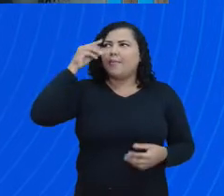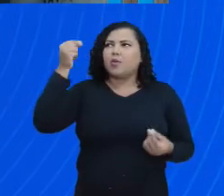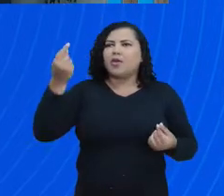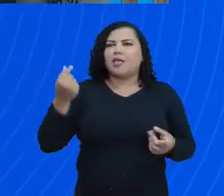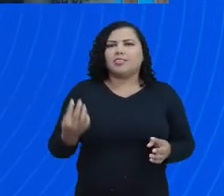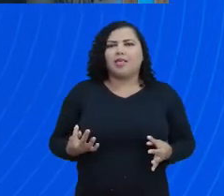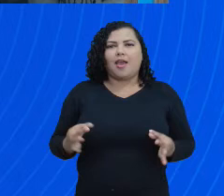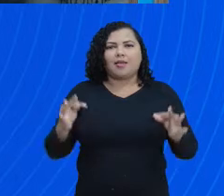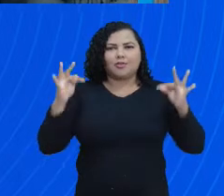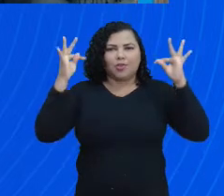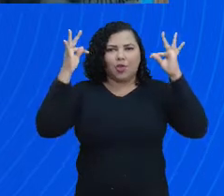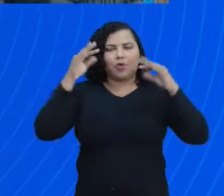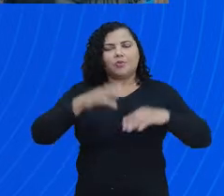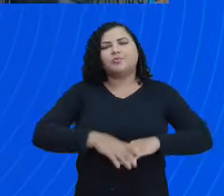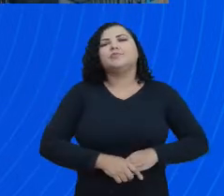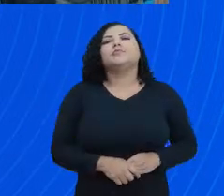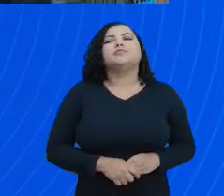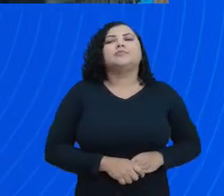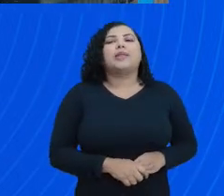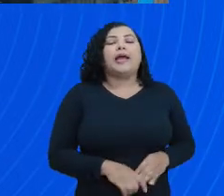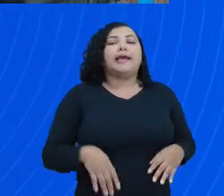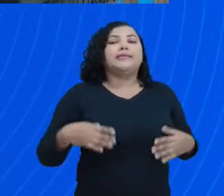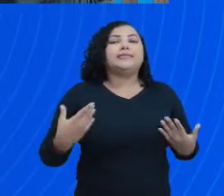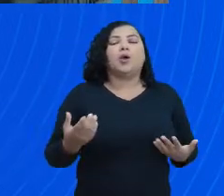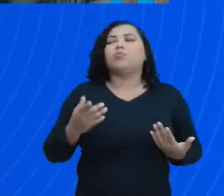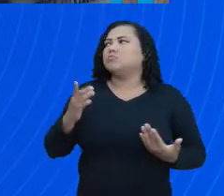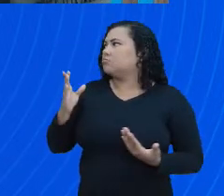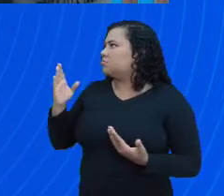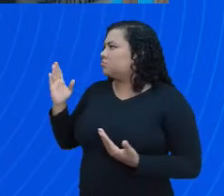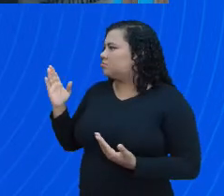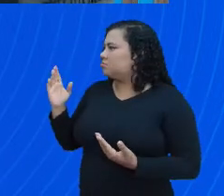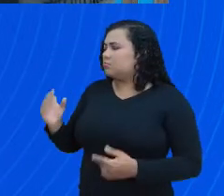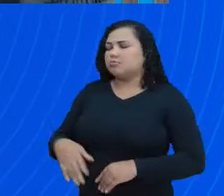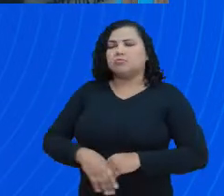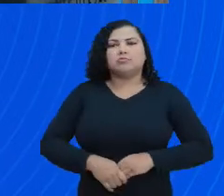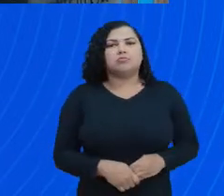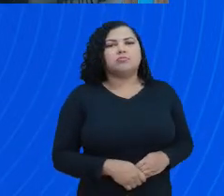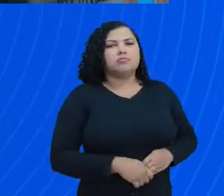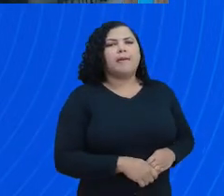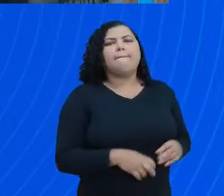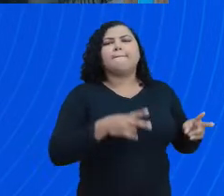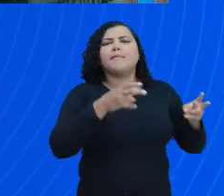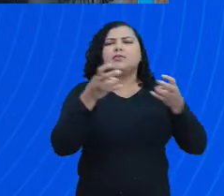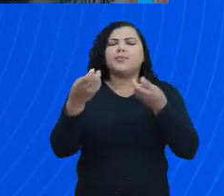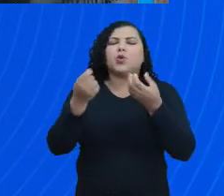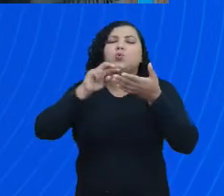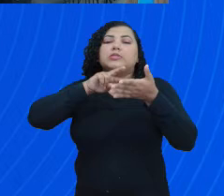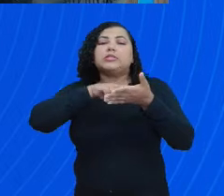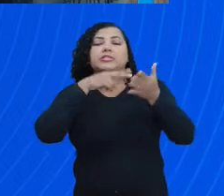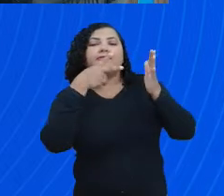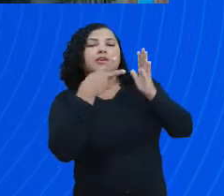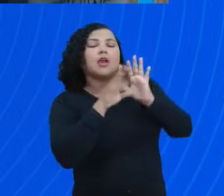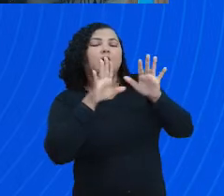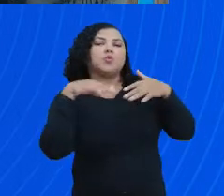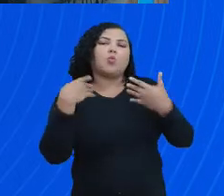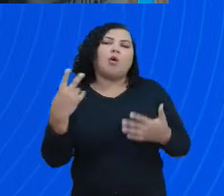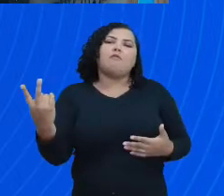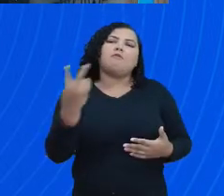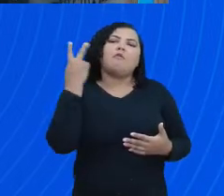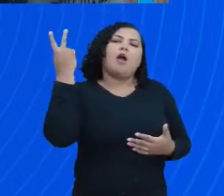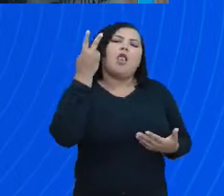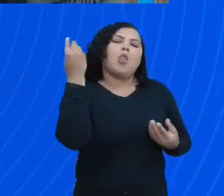da tecnologia. Então, a trilha sonora, ele vai buscar um significado, um valor